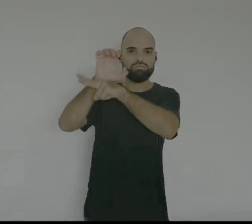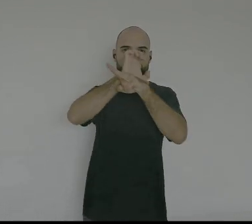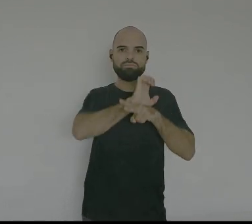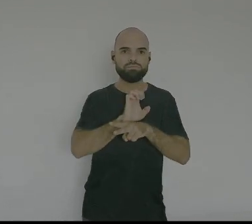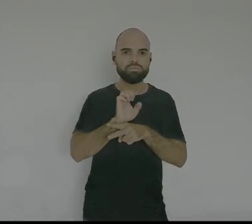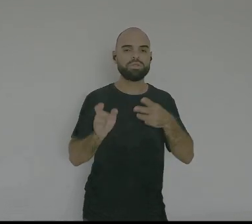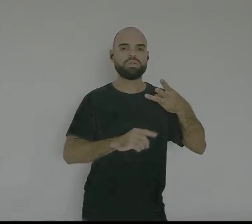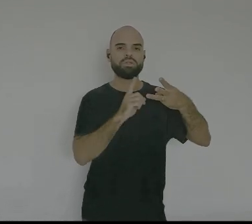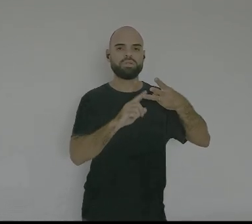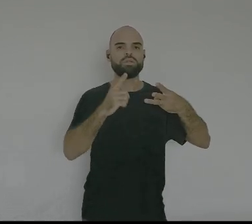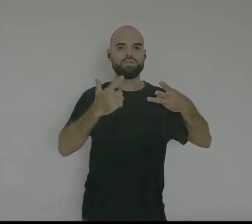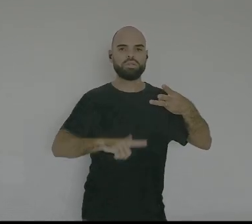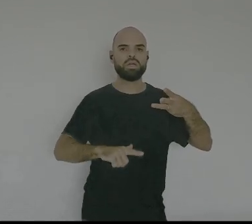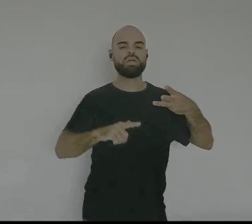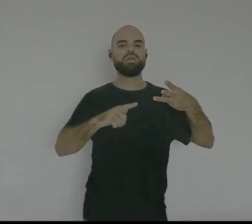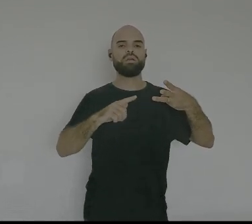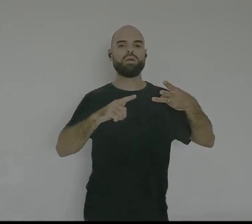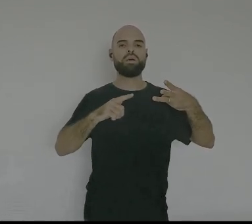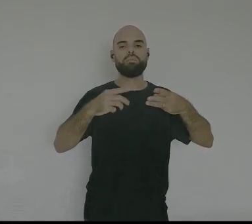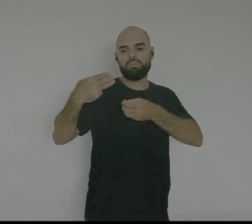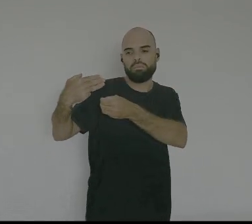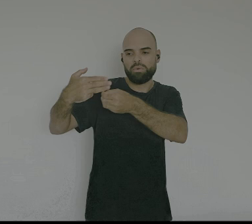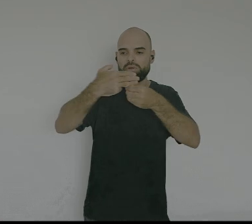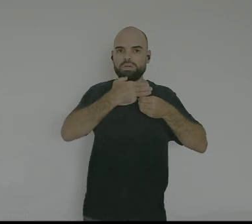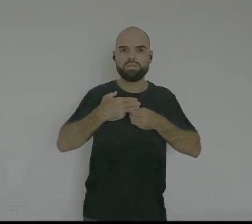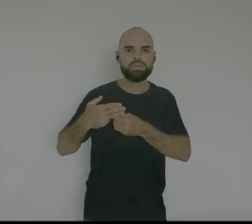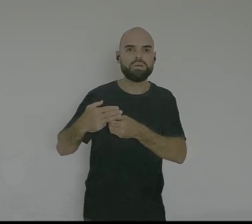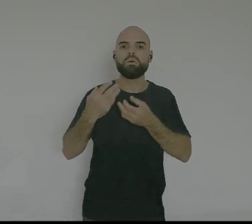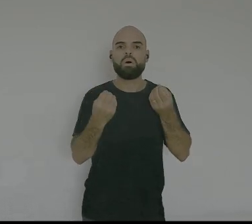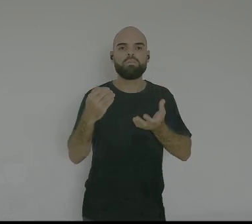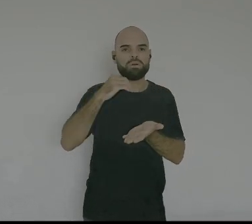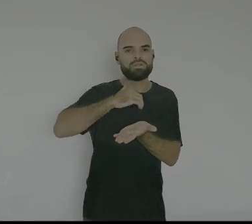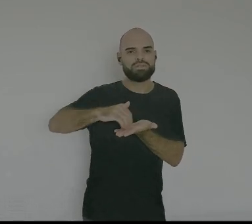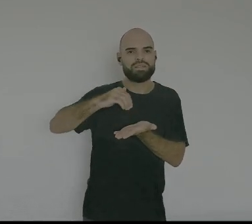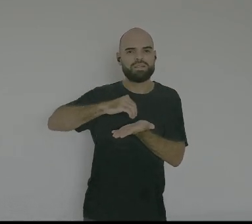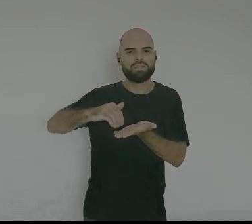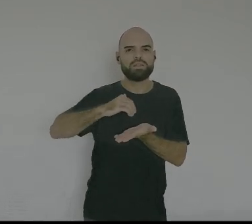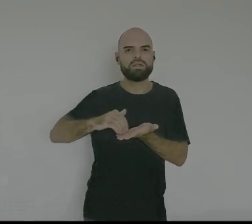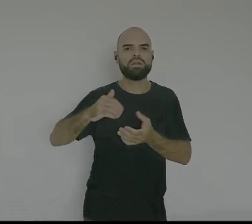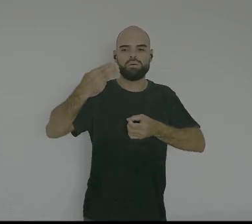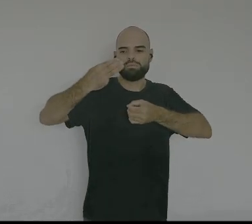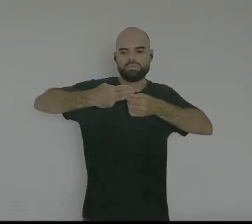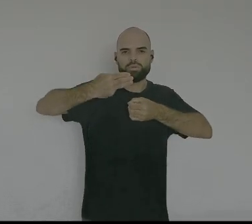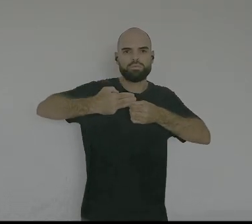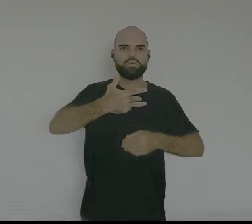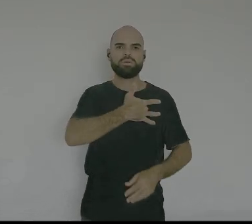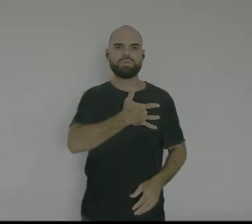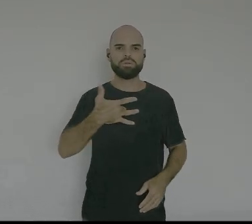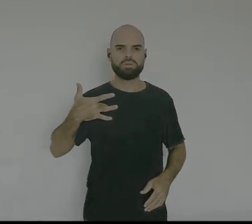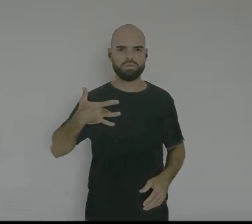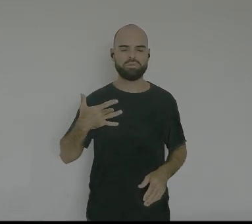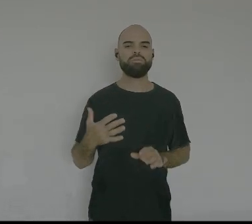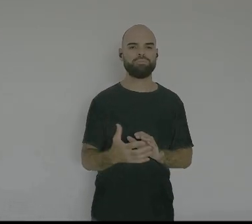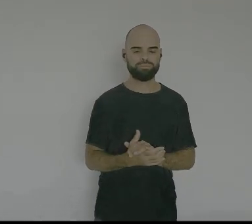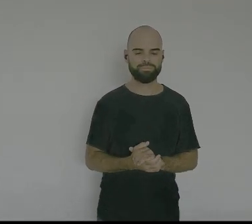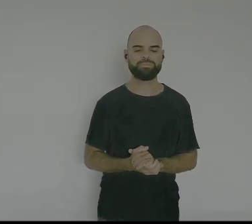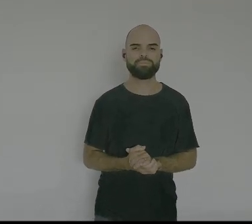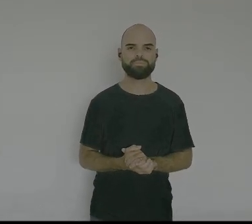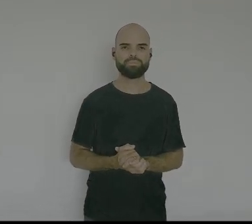comissões intergestores bipartites regionais, e no âmbito municipal, secretarias municipais de